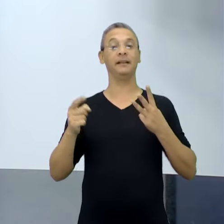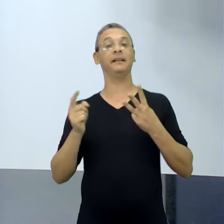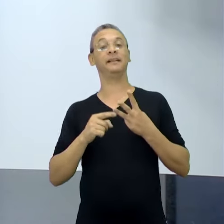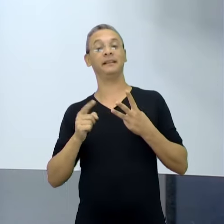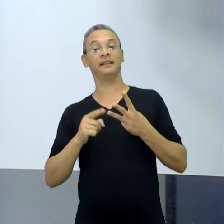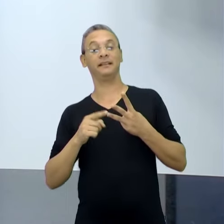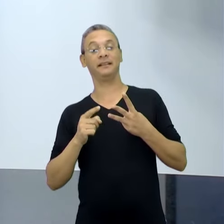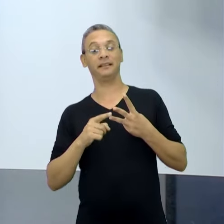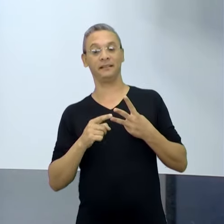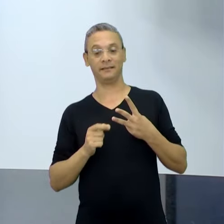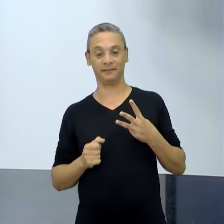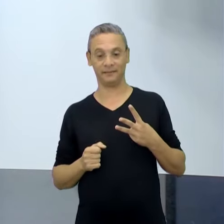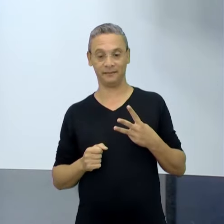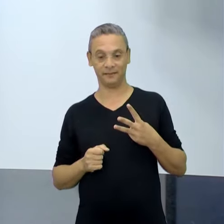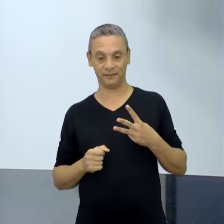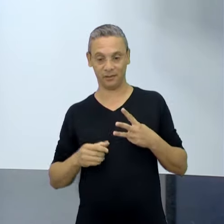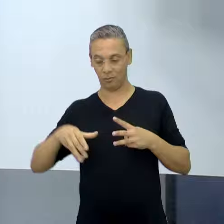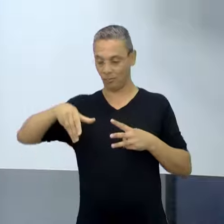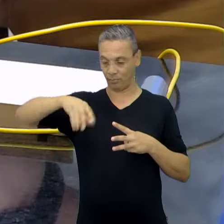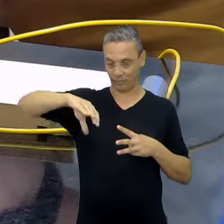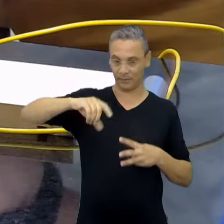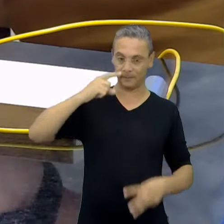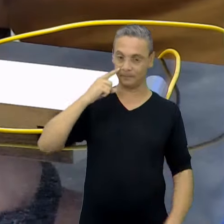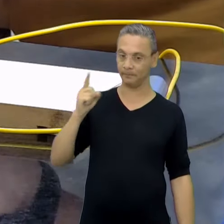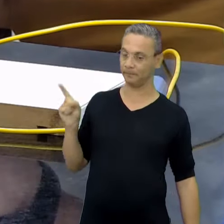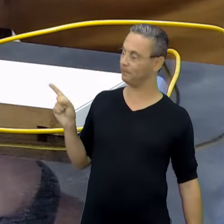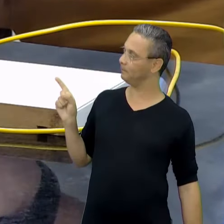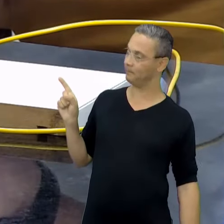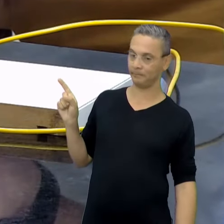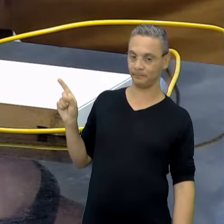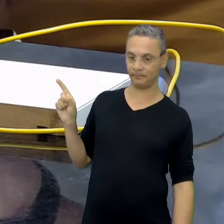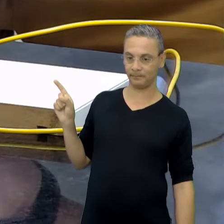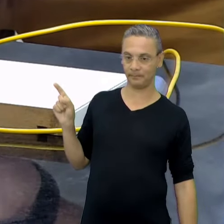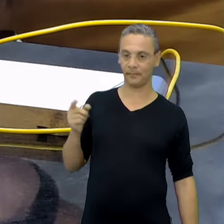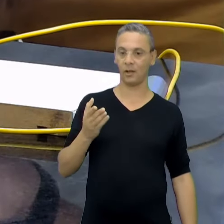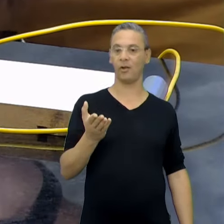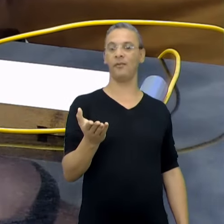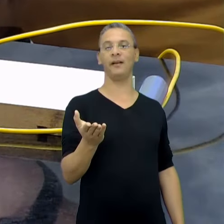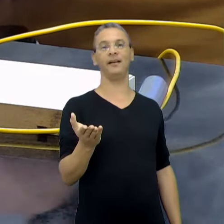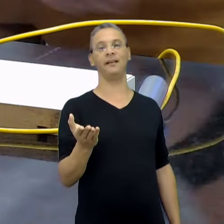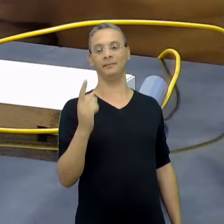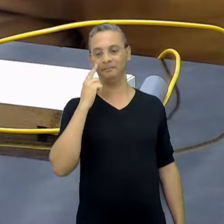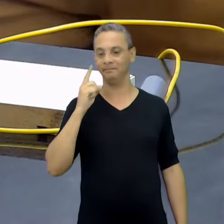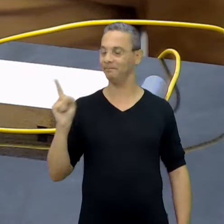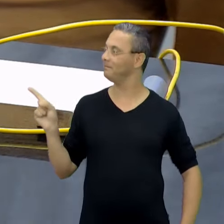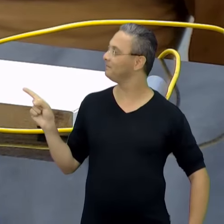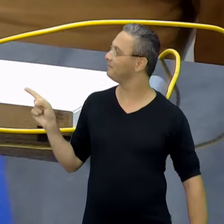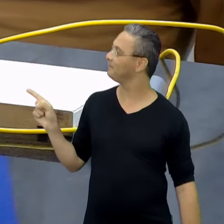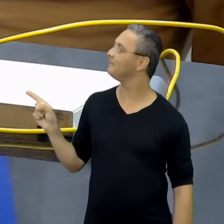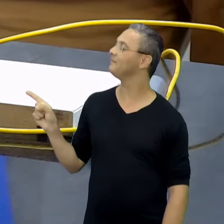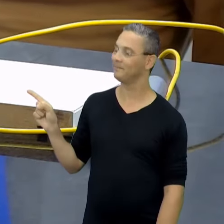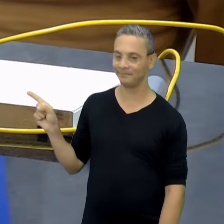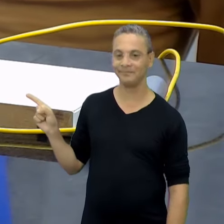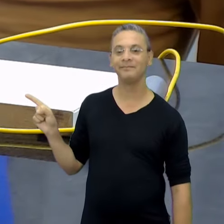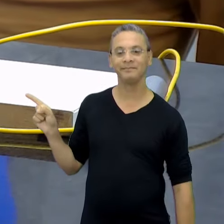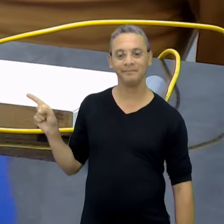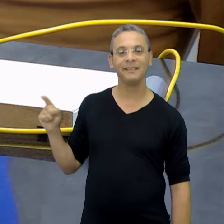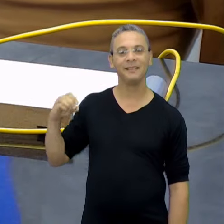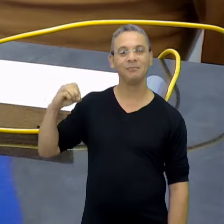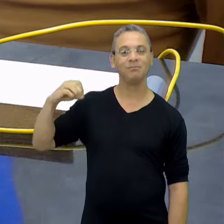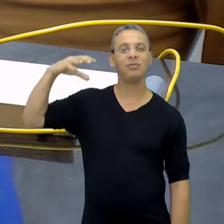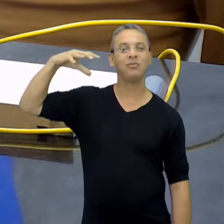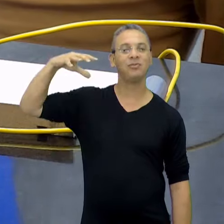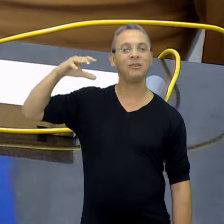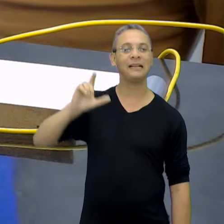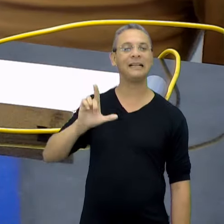da eficiência. Vou desligar essa daqui para a gente, ó, só comparar. Olha que maravilha, ó. Olha que lâmpada, né,